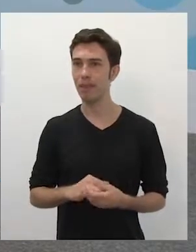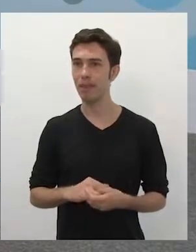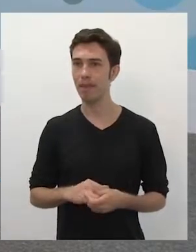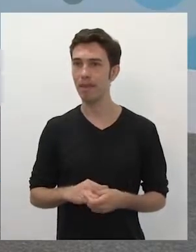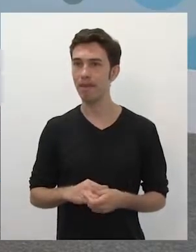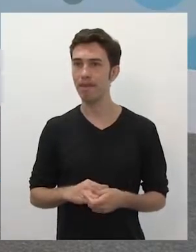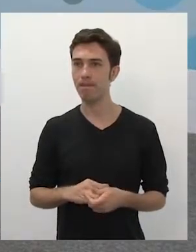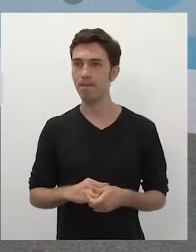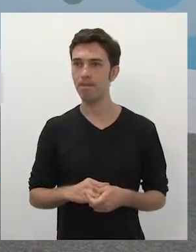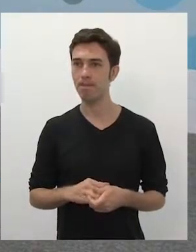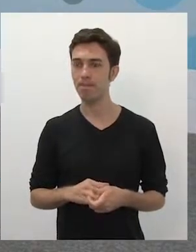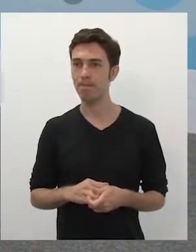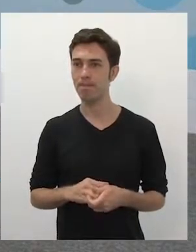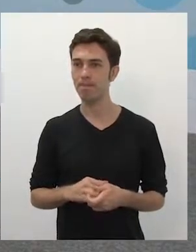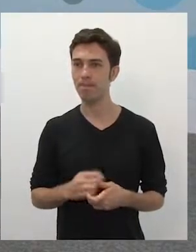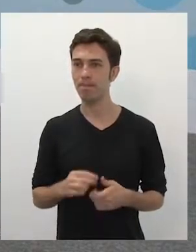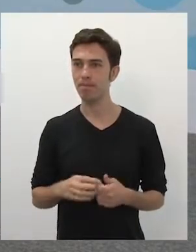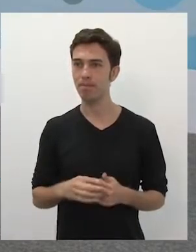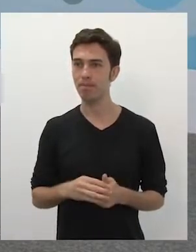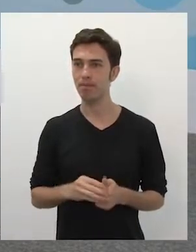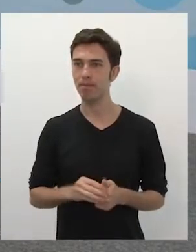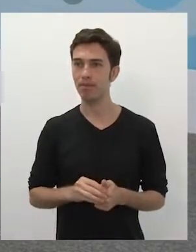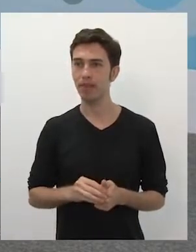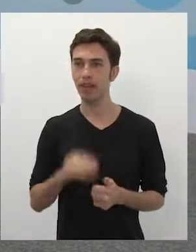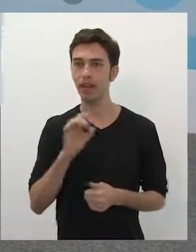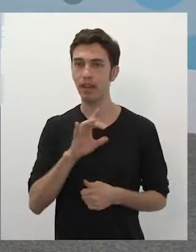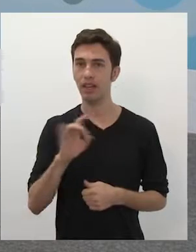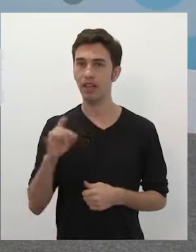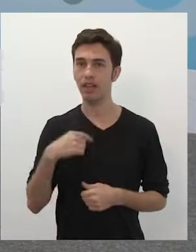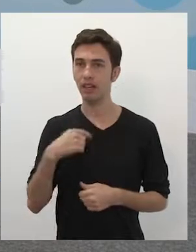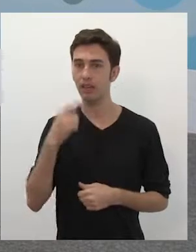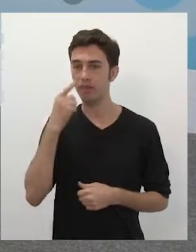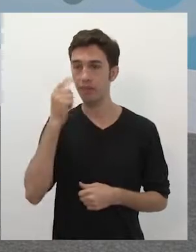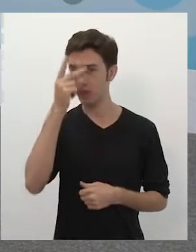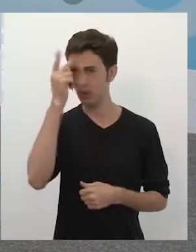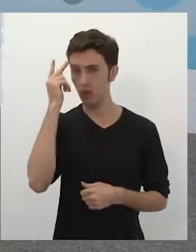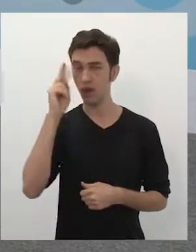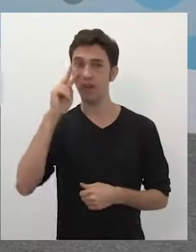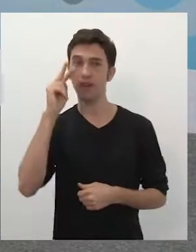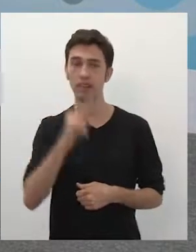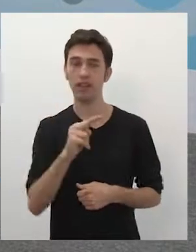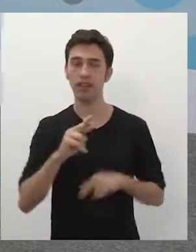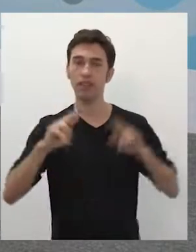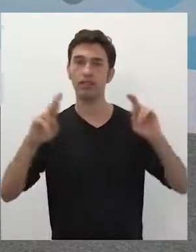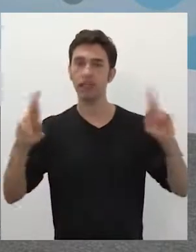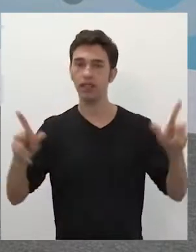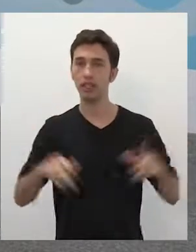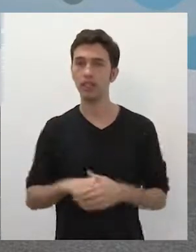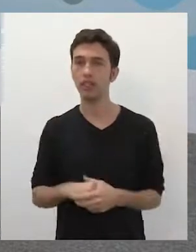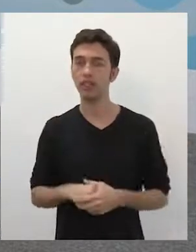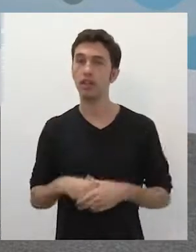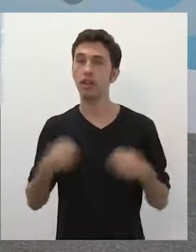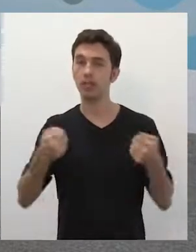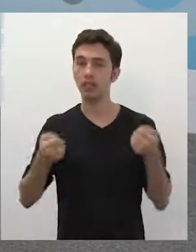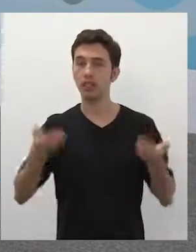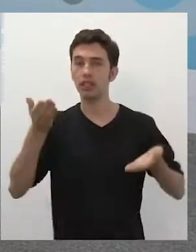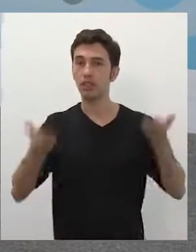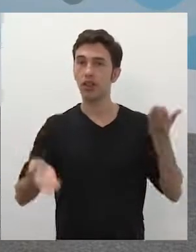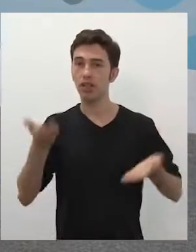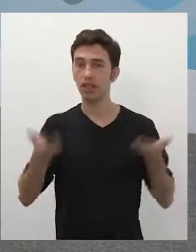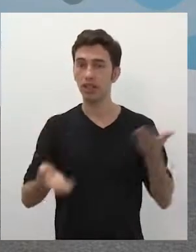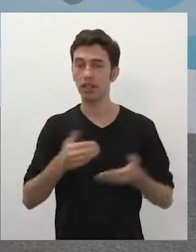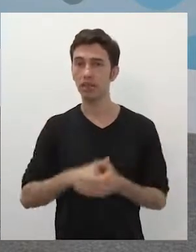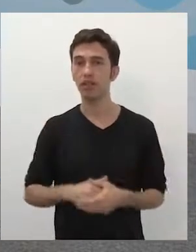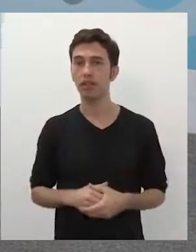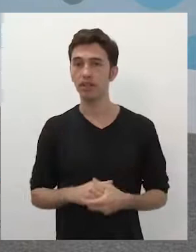fato. Cada visão, aí cada pessoa tem um lado, tem o seu lado, né? Isso, né? Então, eu tenho que balancear aí, buscar as